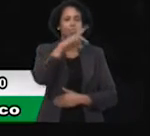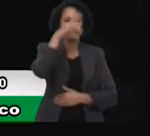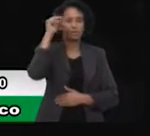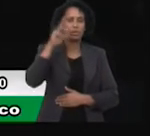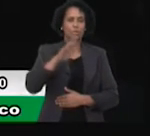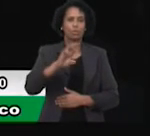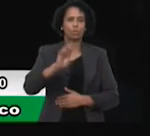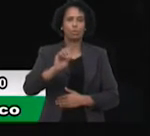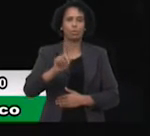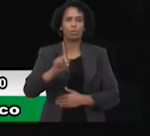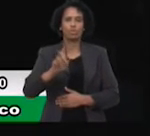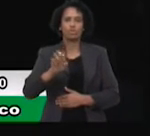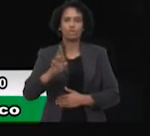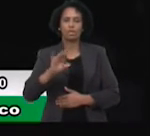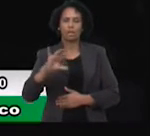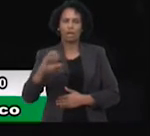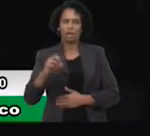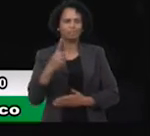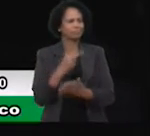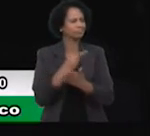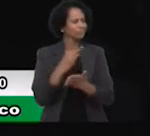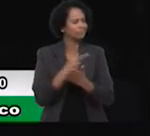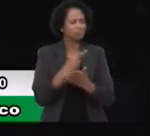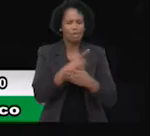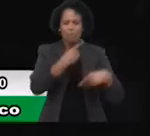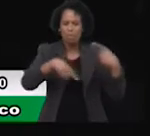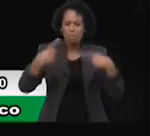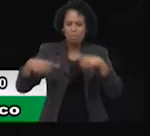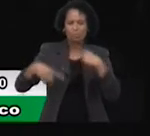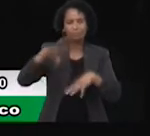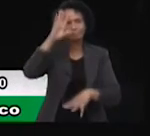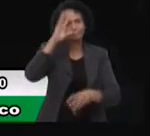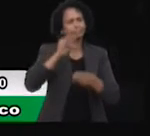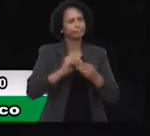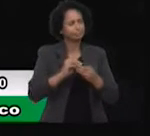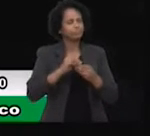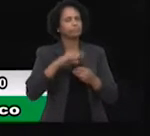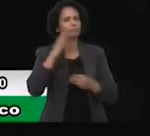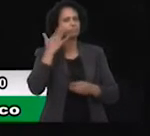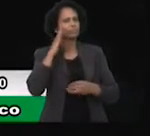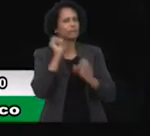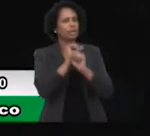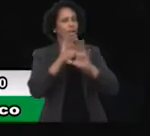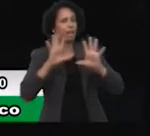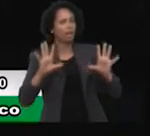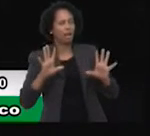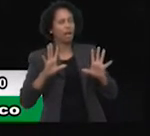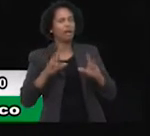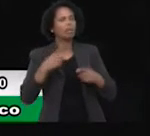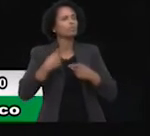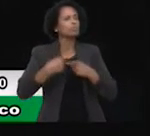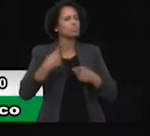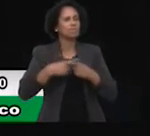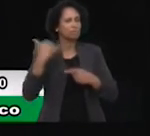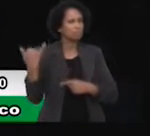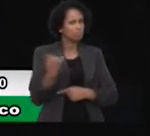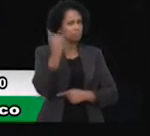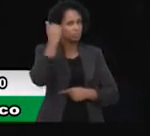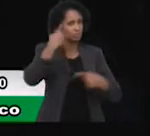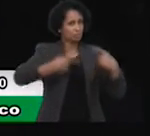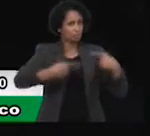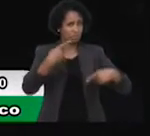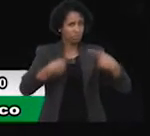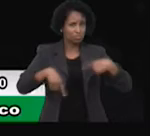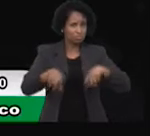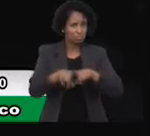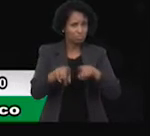compreensivo nas nossas discussões, que sempre entendeu a importância da discussão independente,